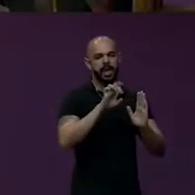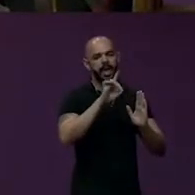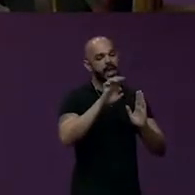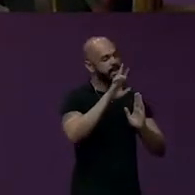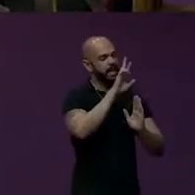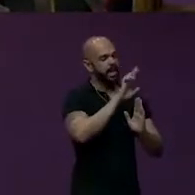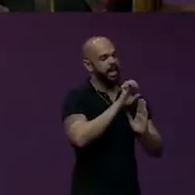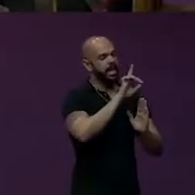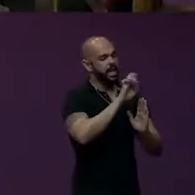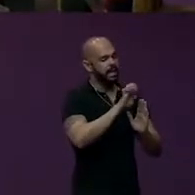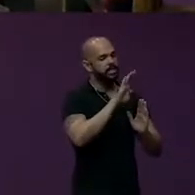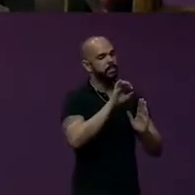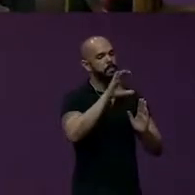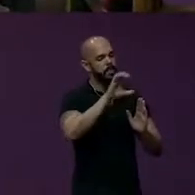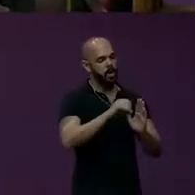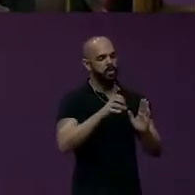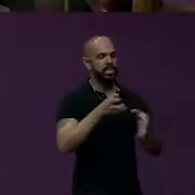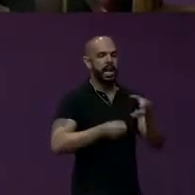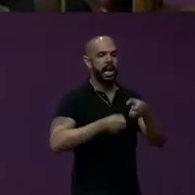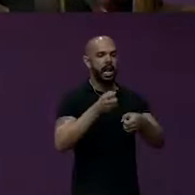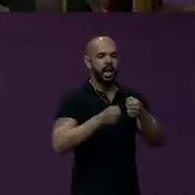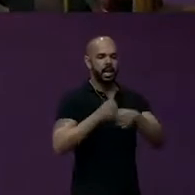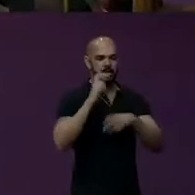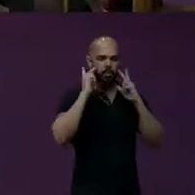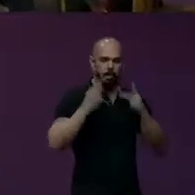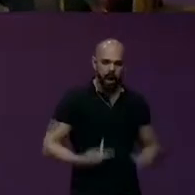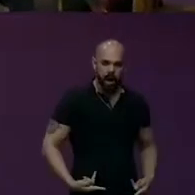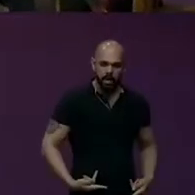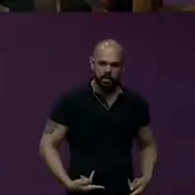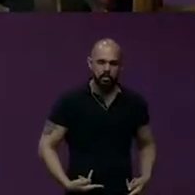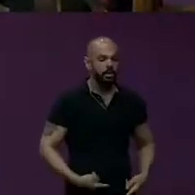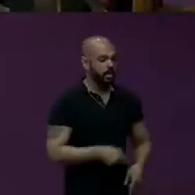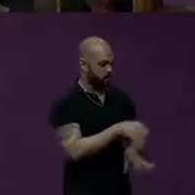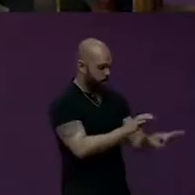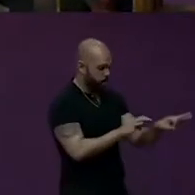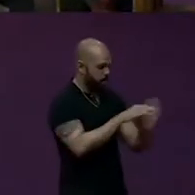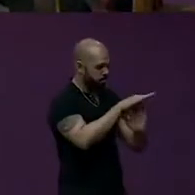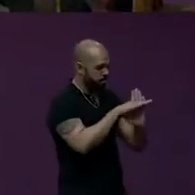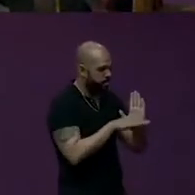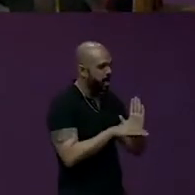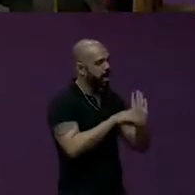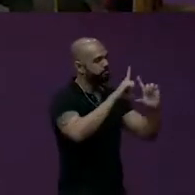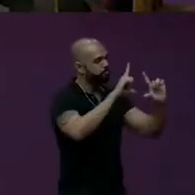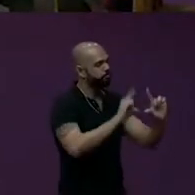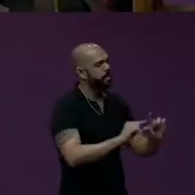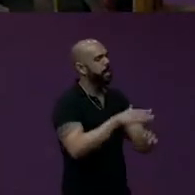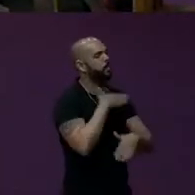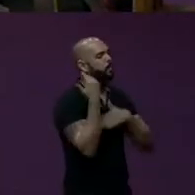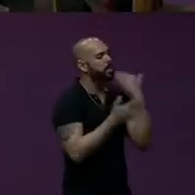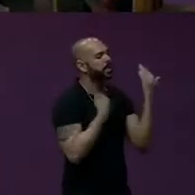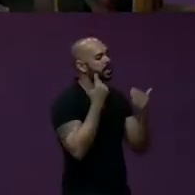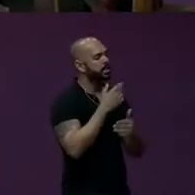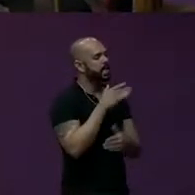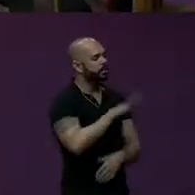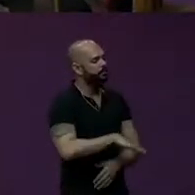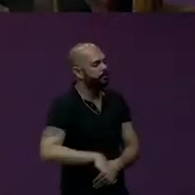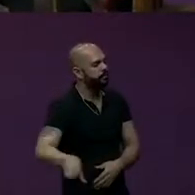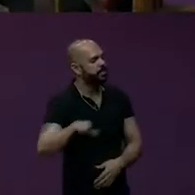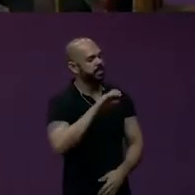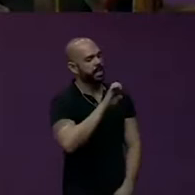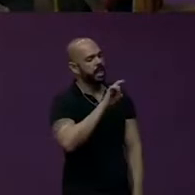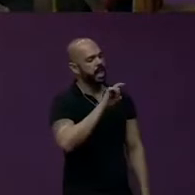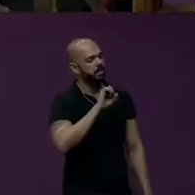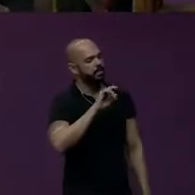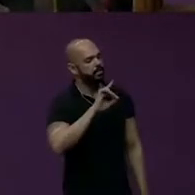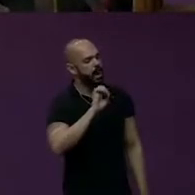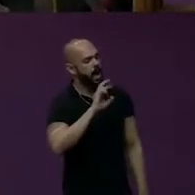rede de Banco de Leite Humano. Esse programa contribuiu para a redução da mortalidade infantil em El Salvador e